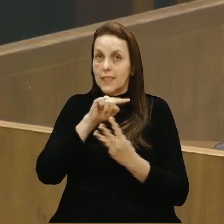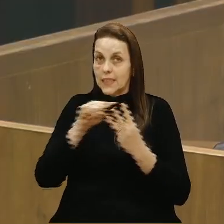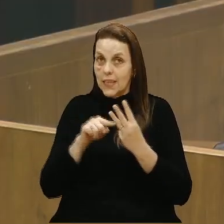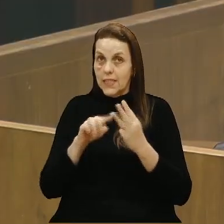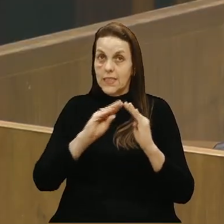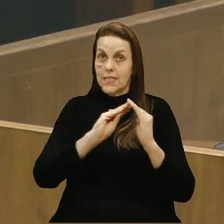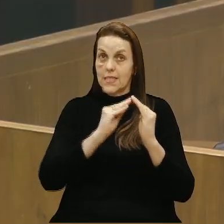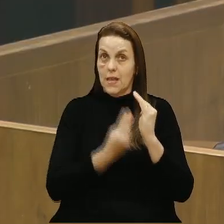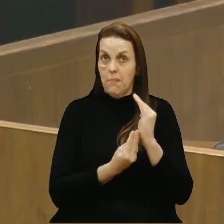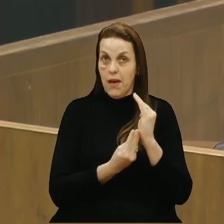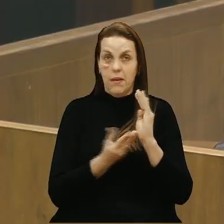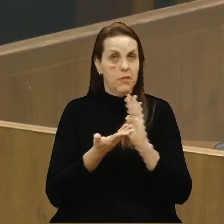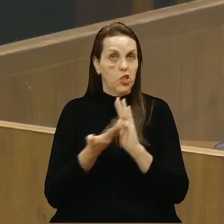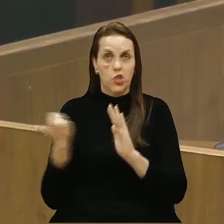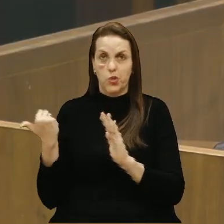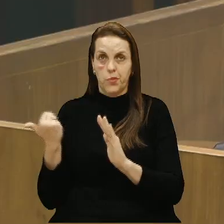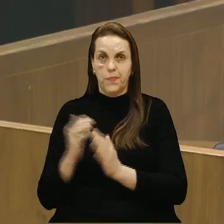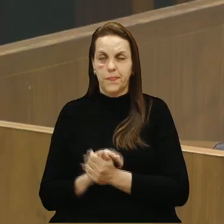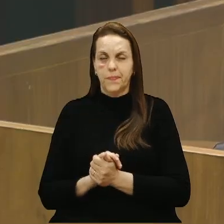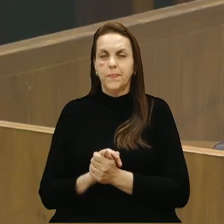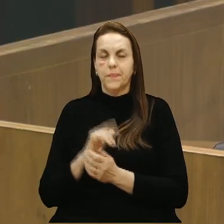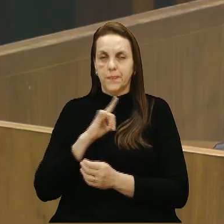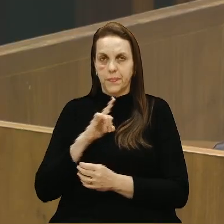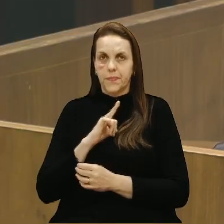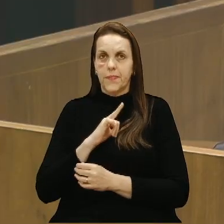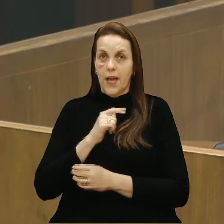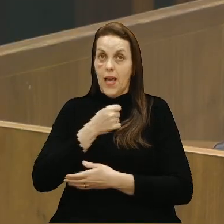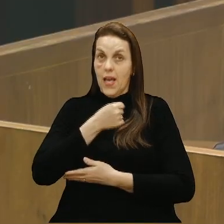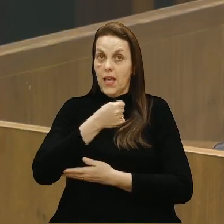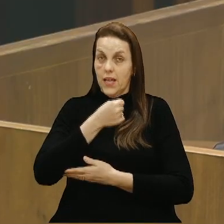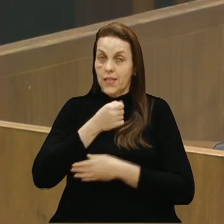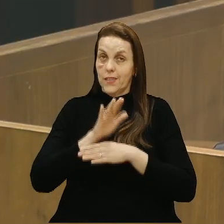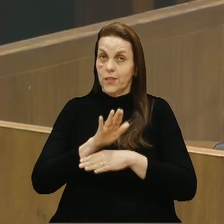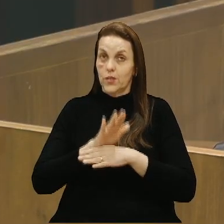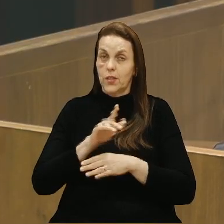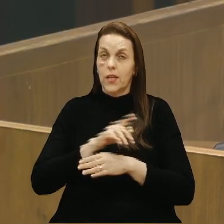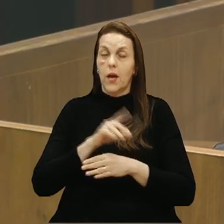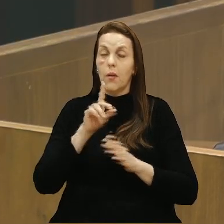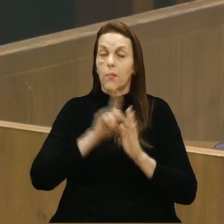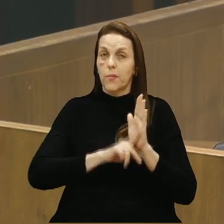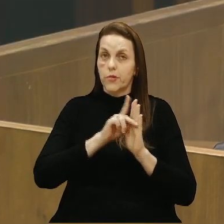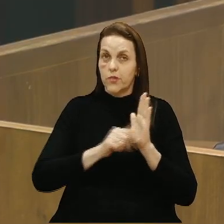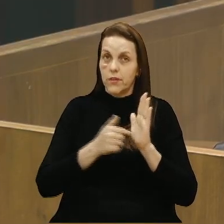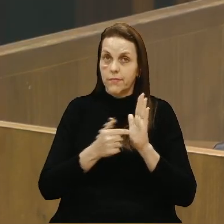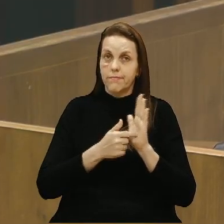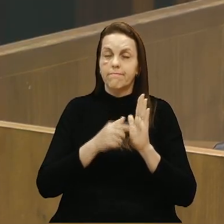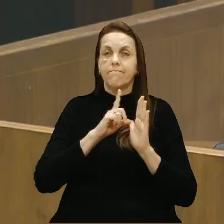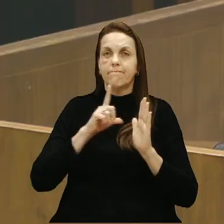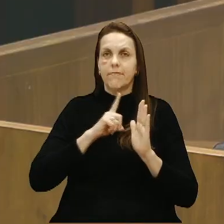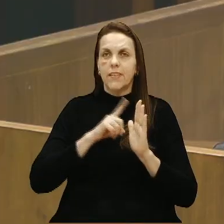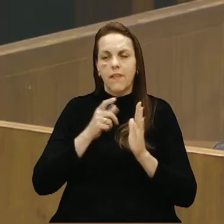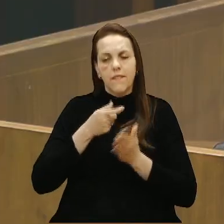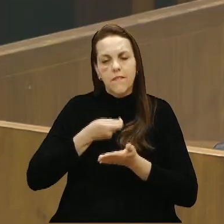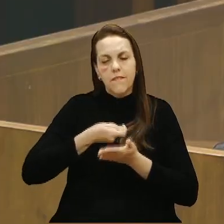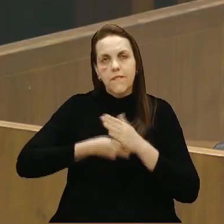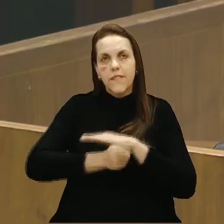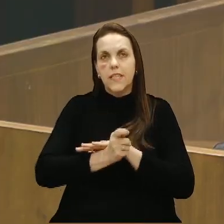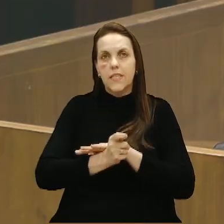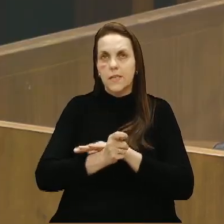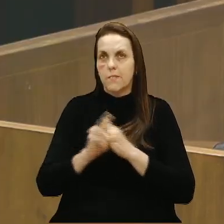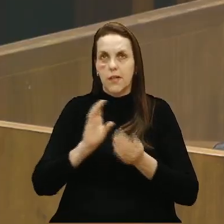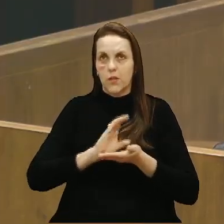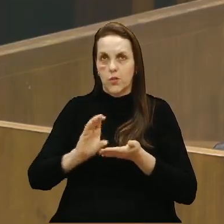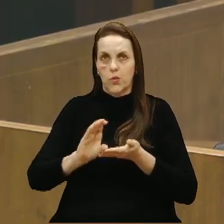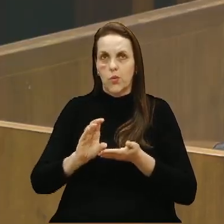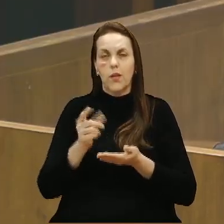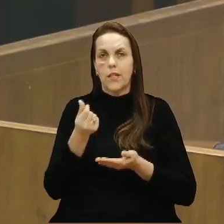SAMAI, mas foram descartados. Conforme a assessoria de imprensa, os projetos foram contemplados para financiamento, não sendo recursos da União ou a fundo perdido.